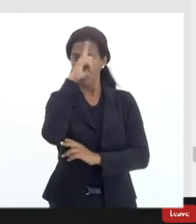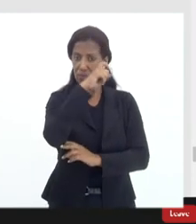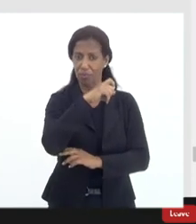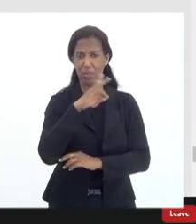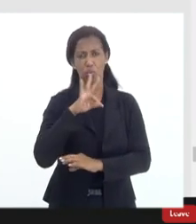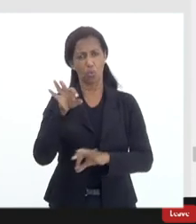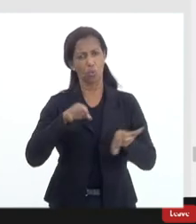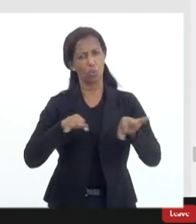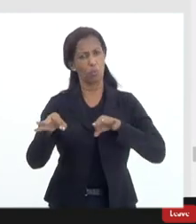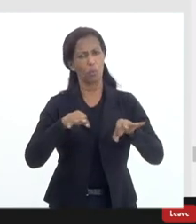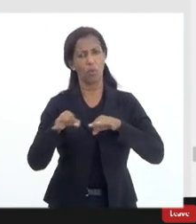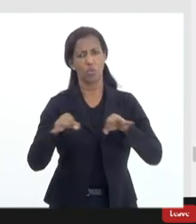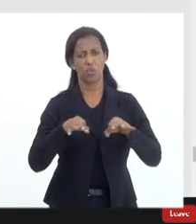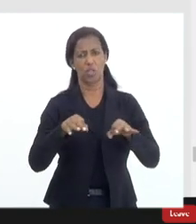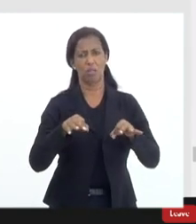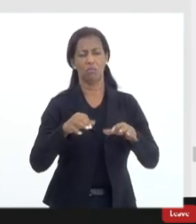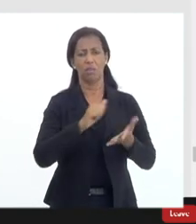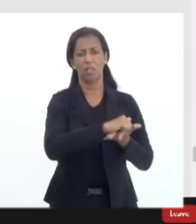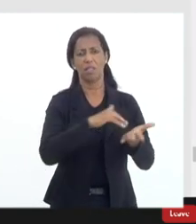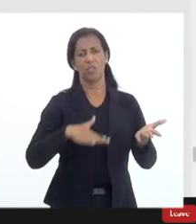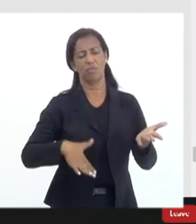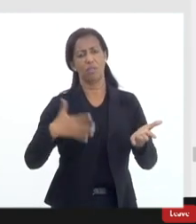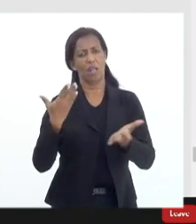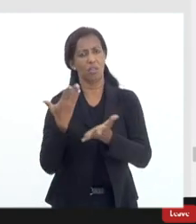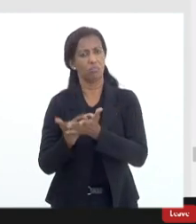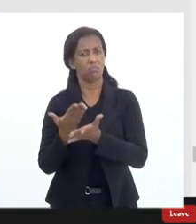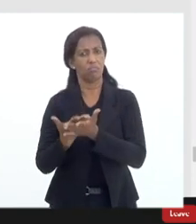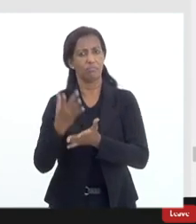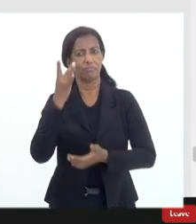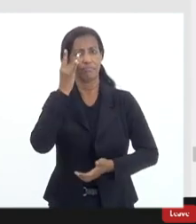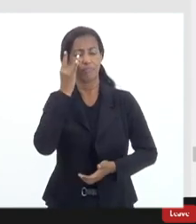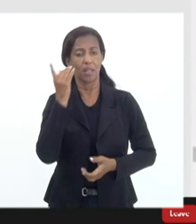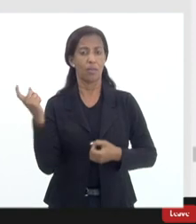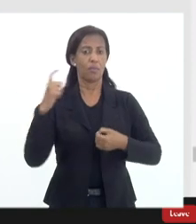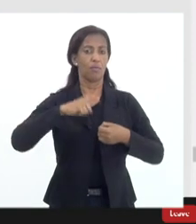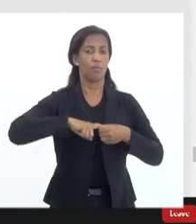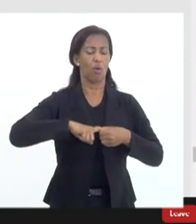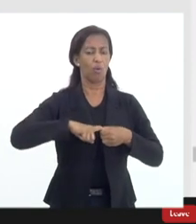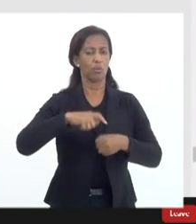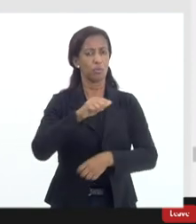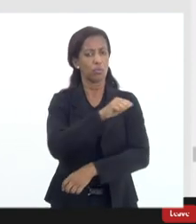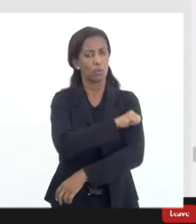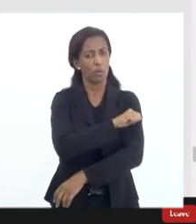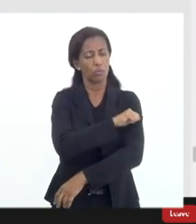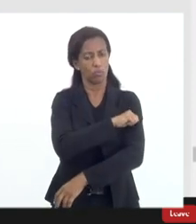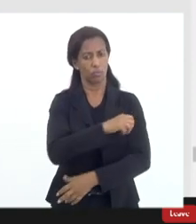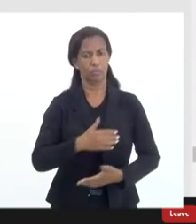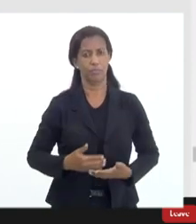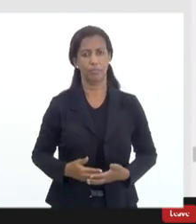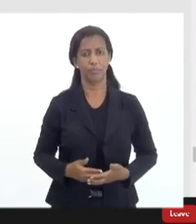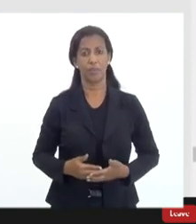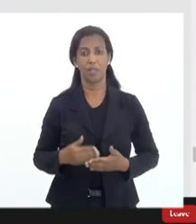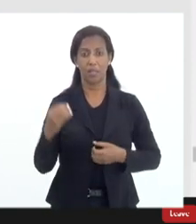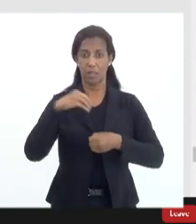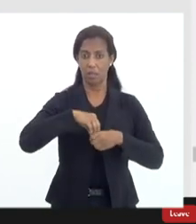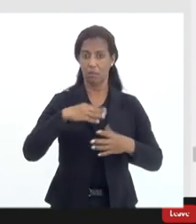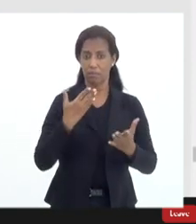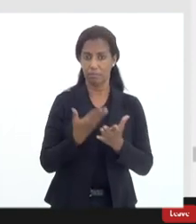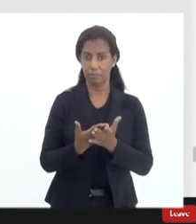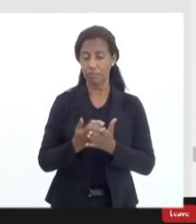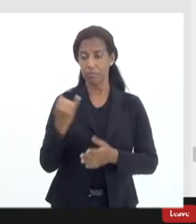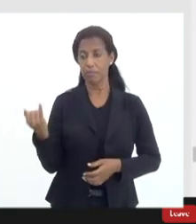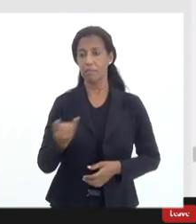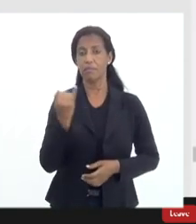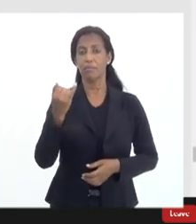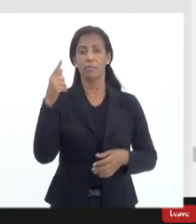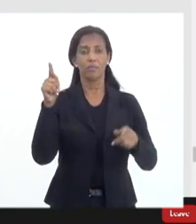todo o planejamento pedagógico de retomada das atividades presenciais, de restabelecimento do vínculo do estudante com a escola. É importante